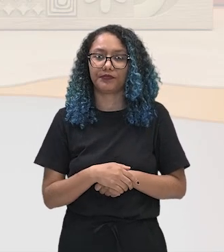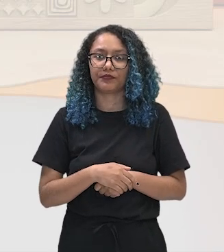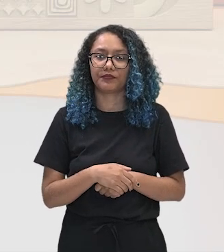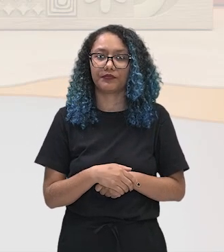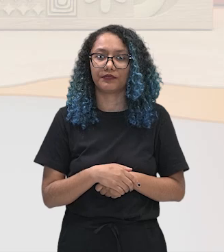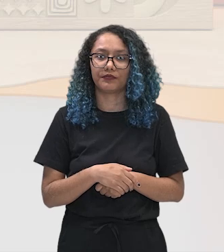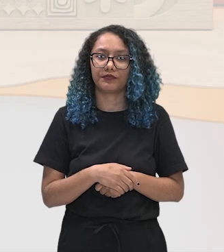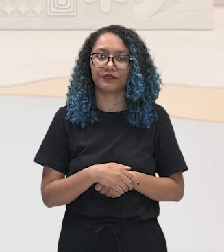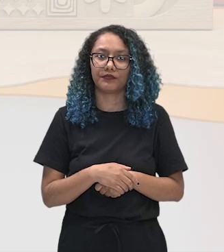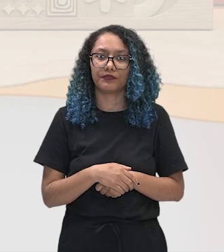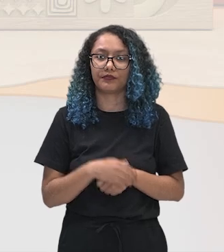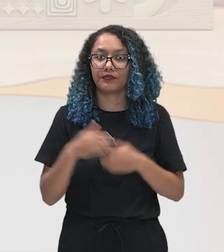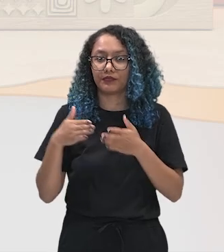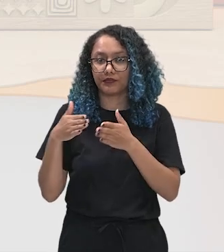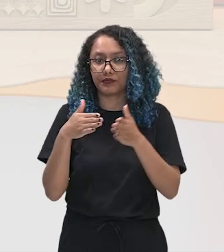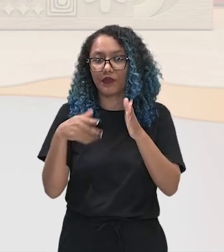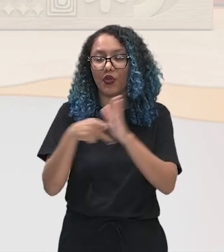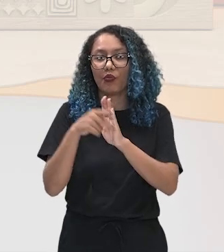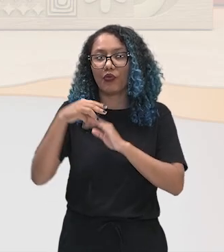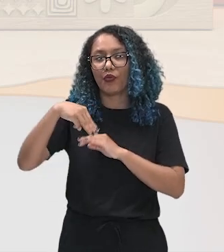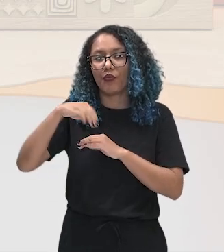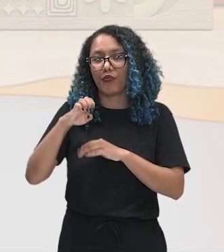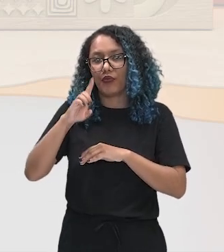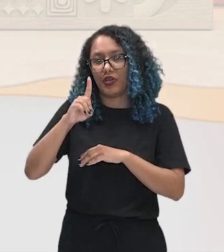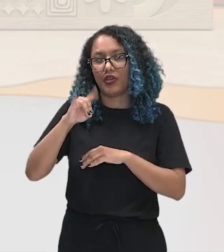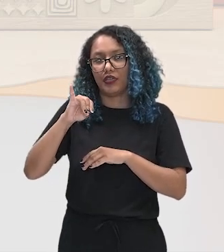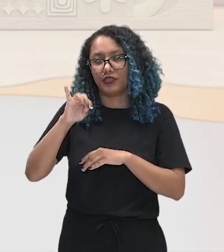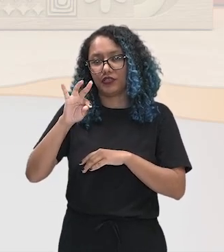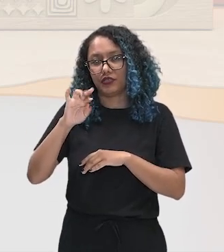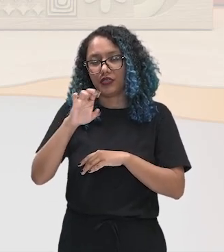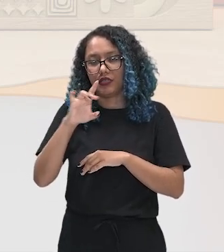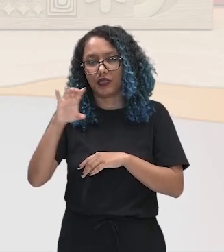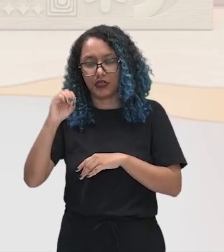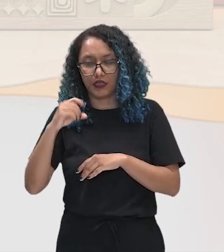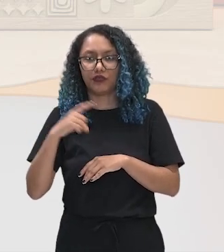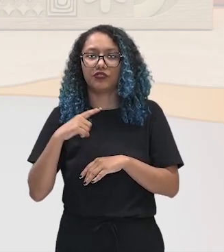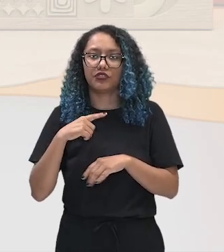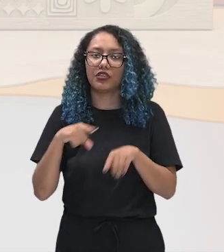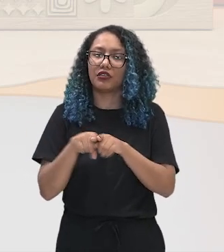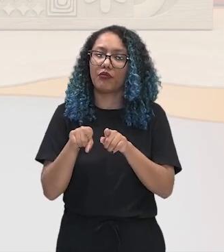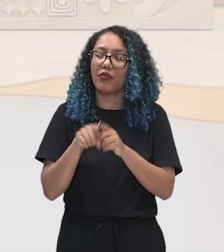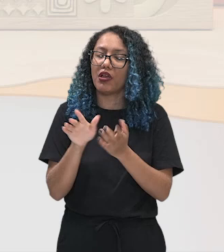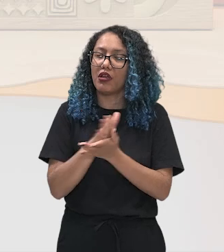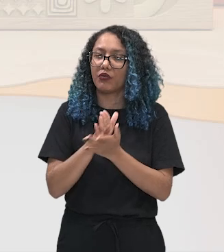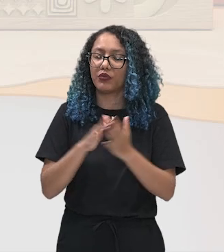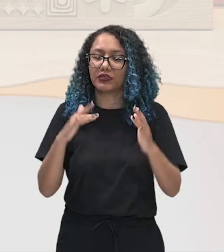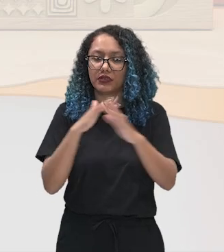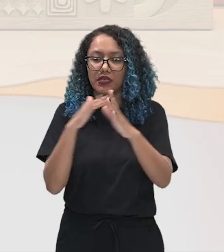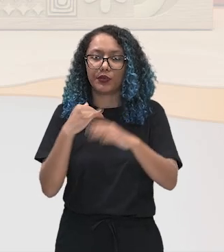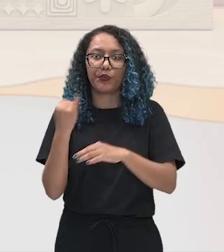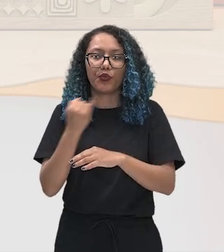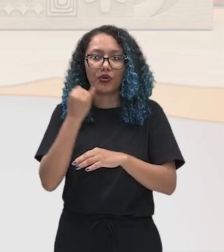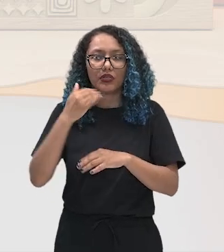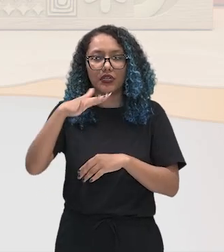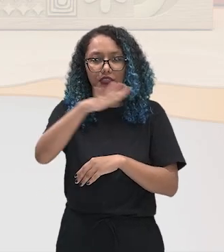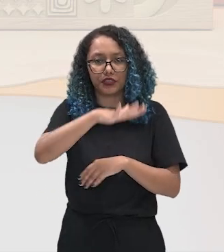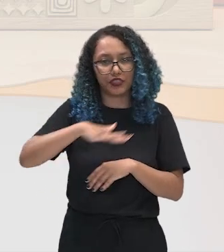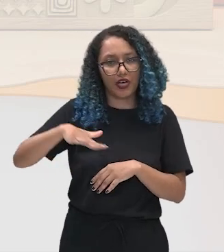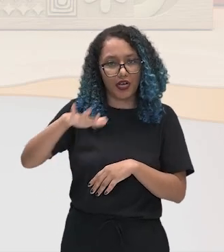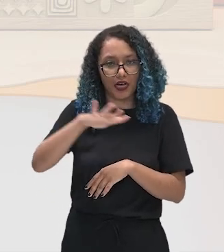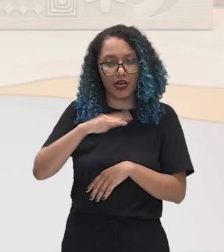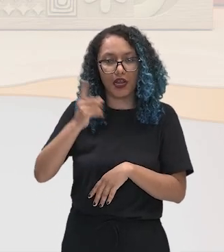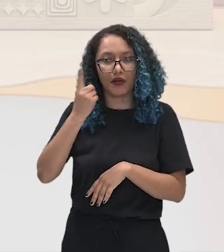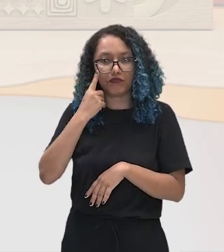a Rota do Mediterrâneo, que conectava cidades importantes ao redor do mar Mediterrâneo. As pessoas trocavam